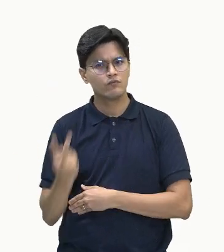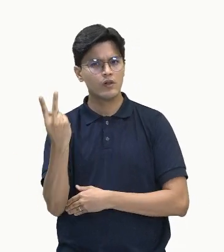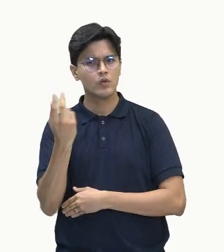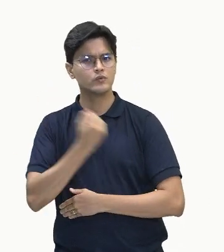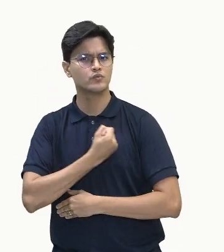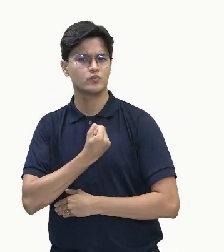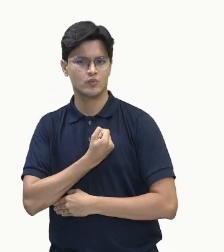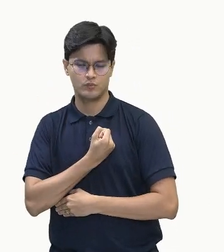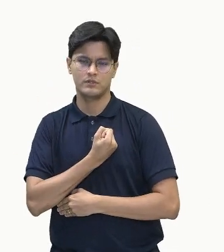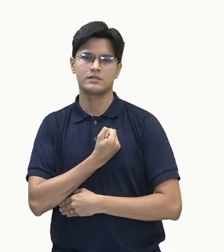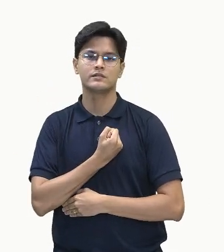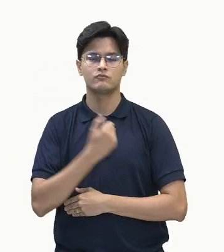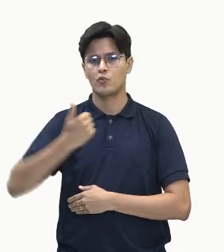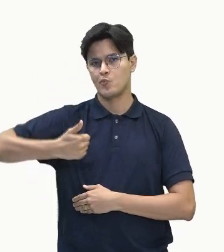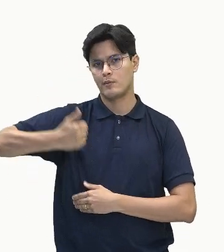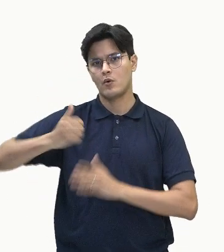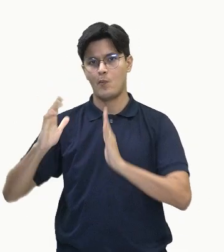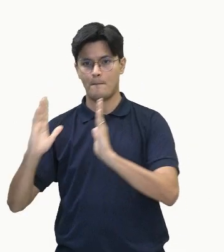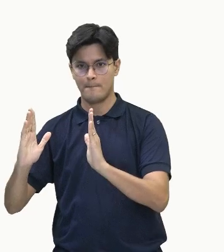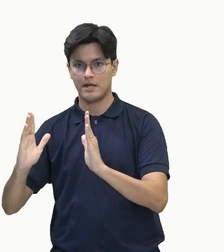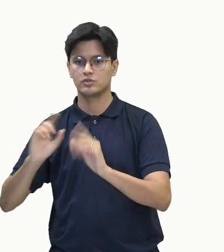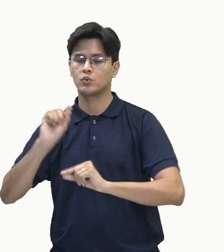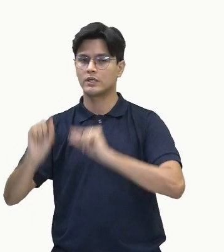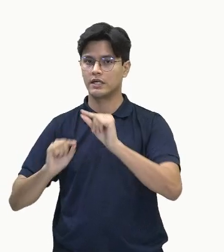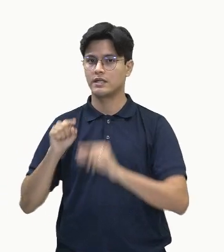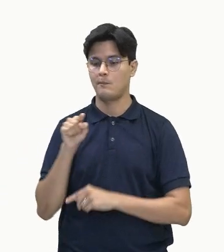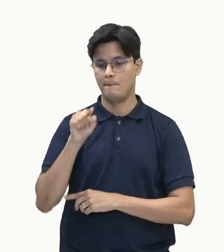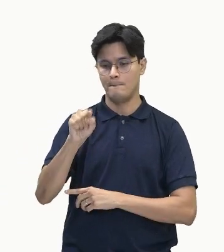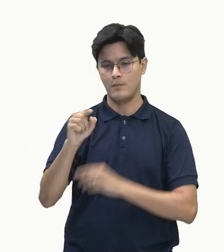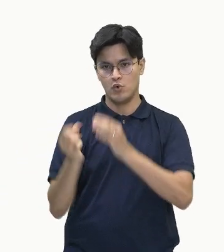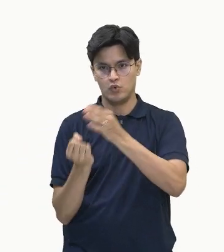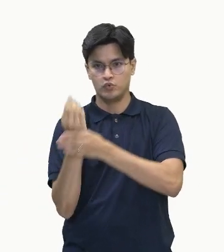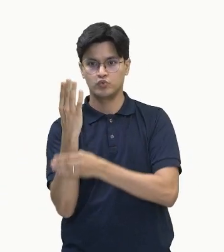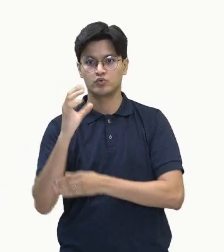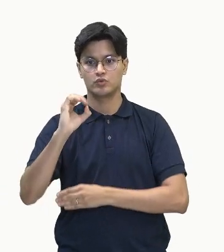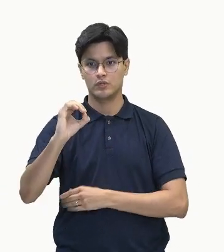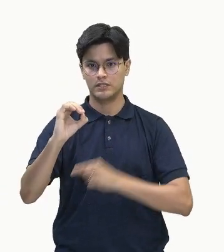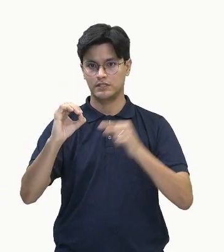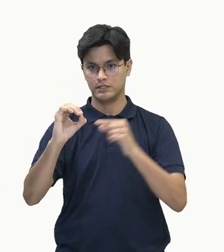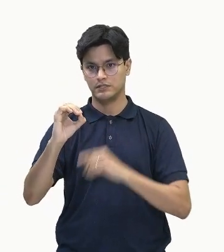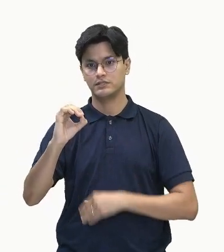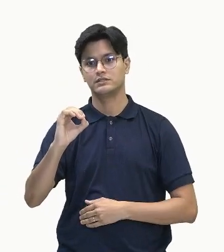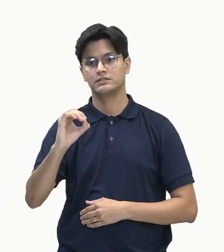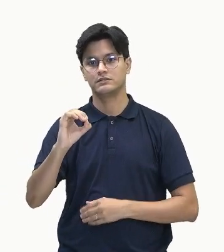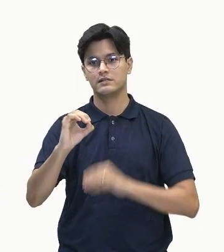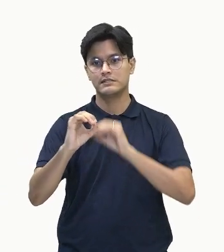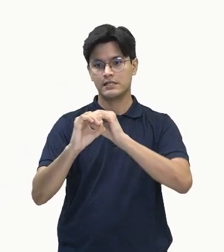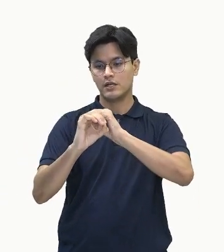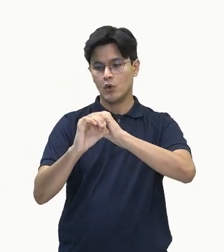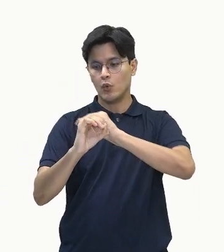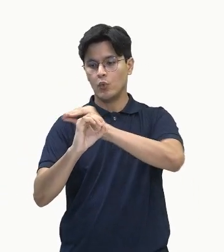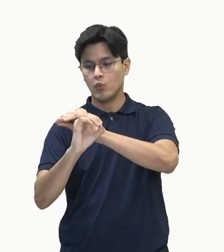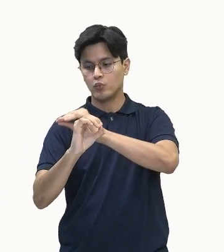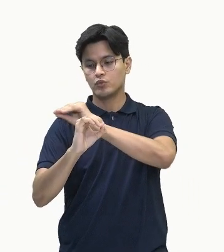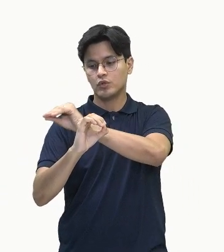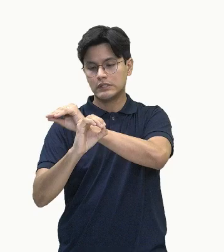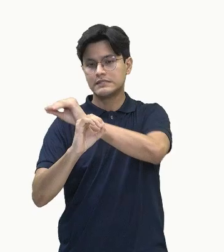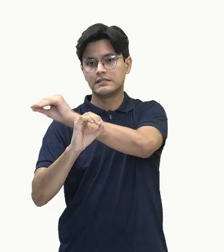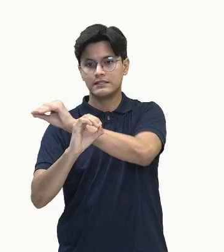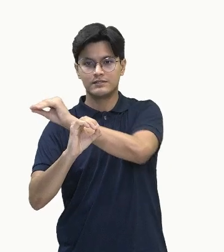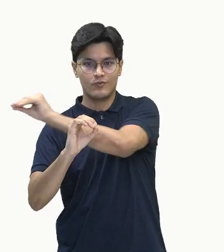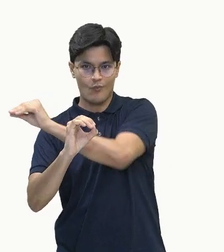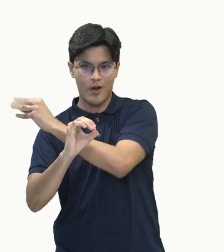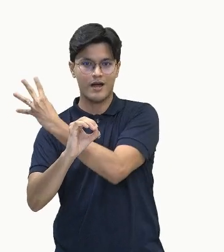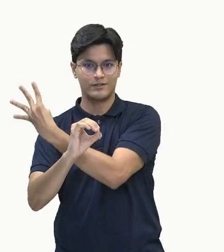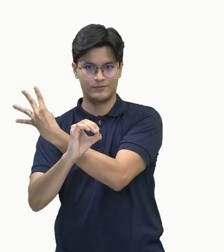é, a partir da origem, andar 4 casas para a esquerda, já que o valor é negativo. Então, iremos parar aqui